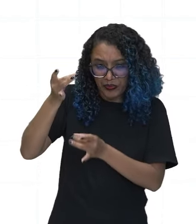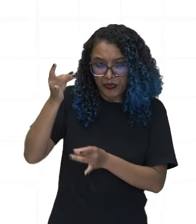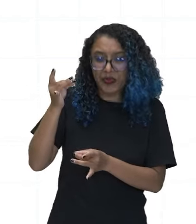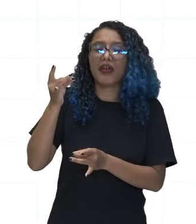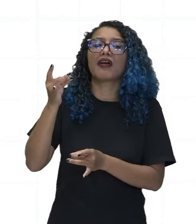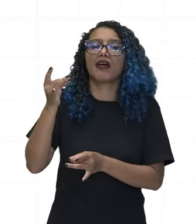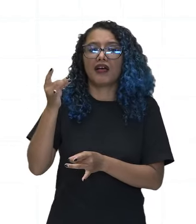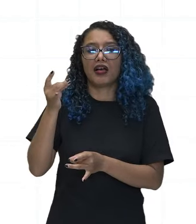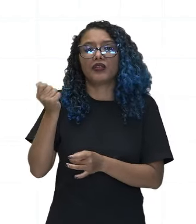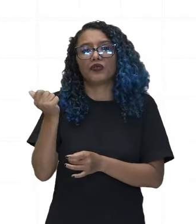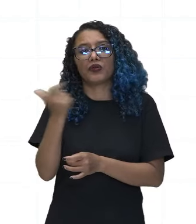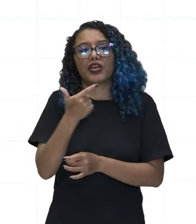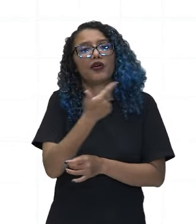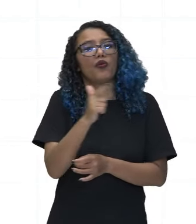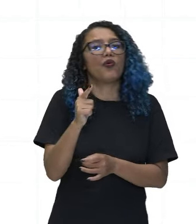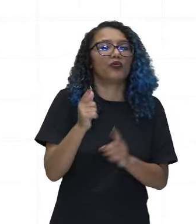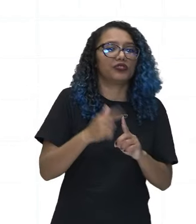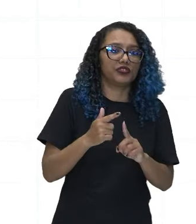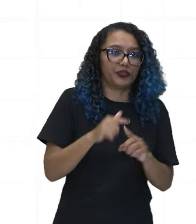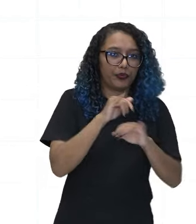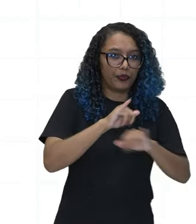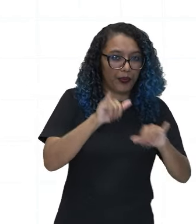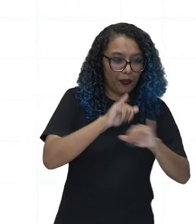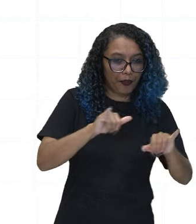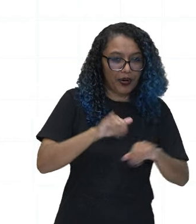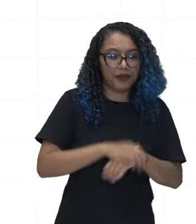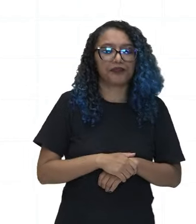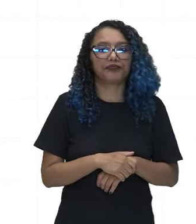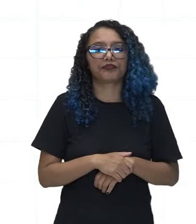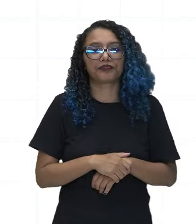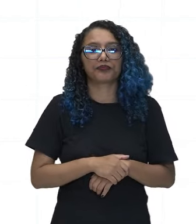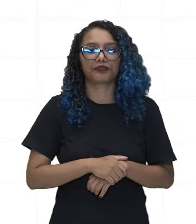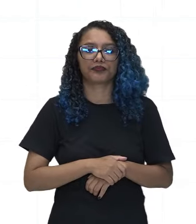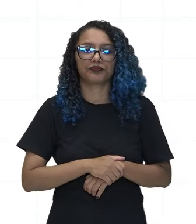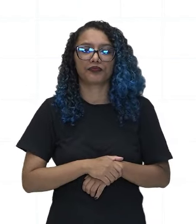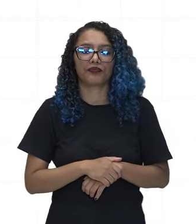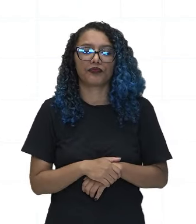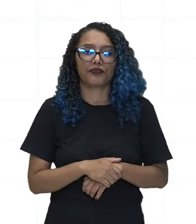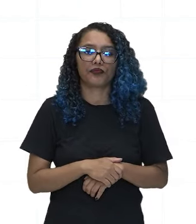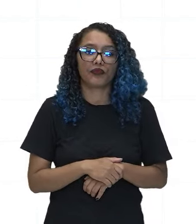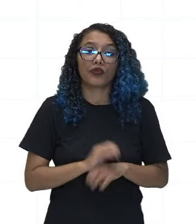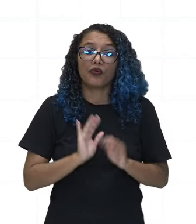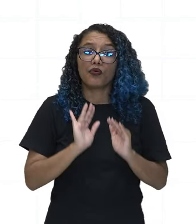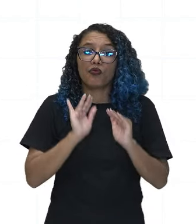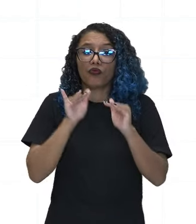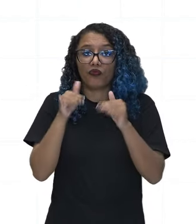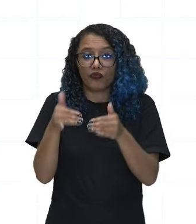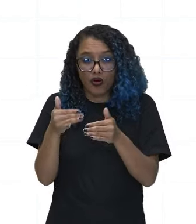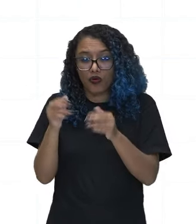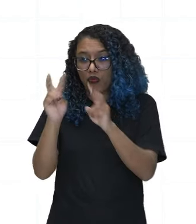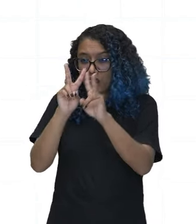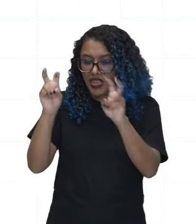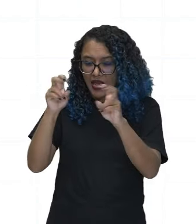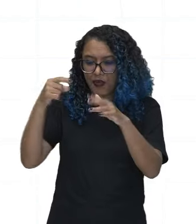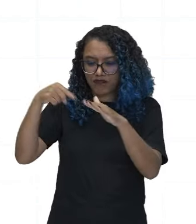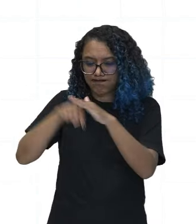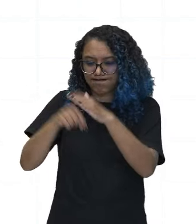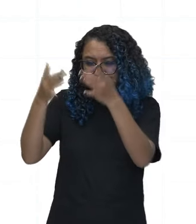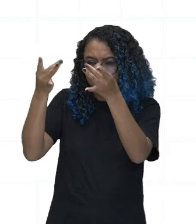outras formas de notícias, buscando aprofundar-se em um assunto específico. Então, esta é